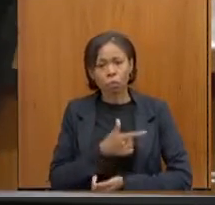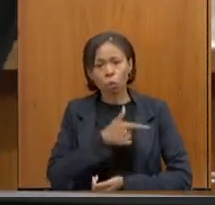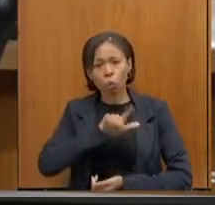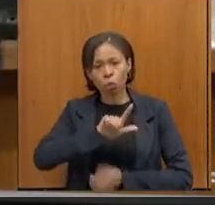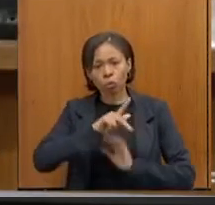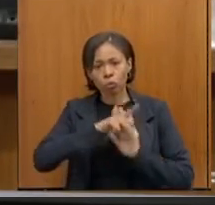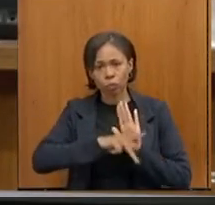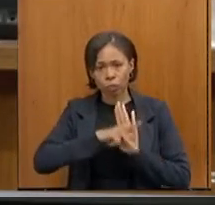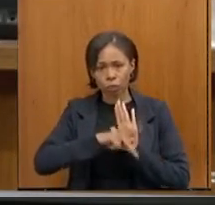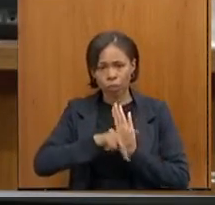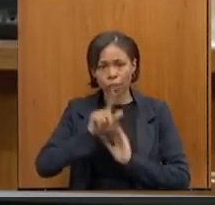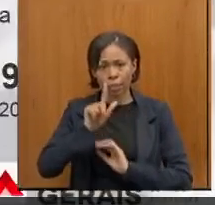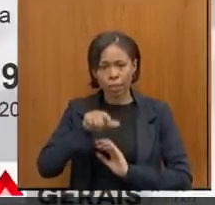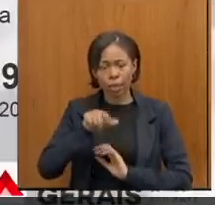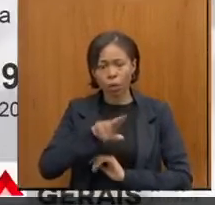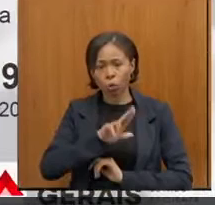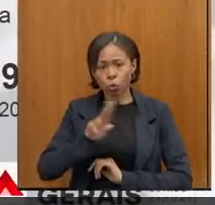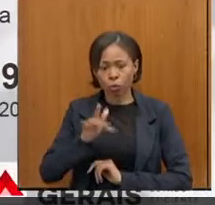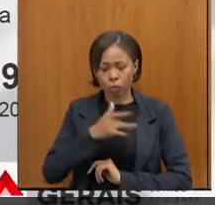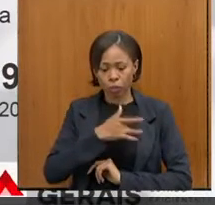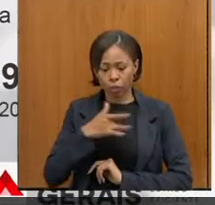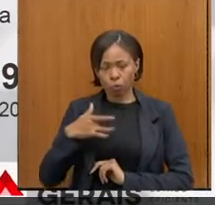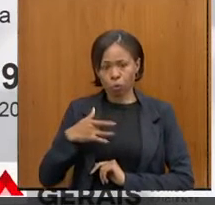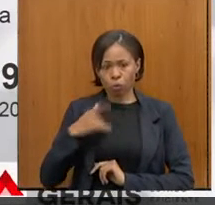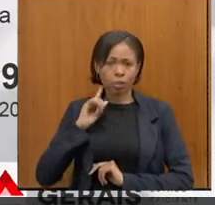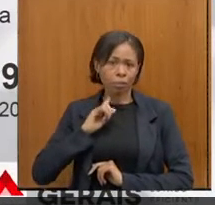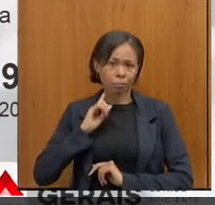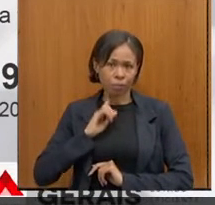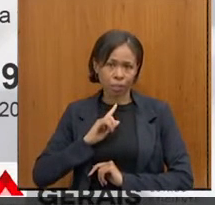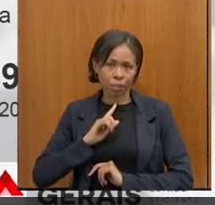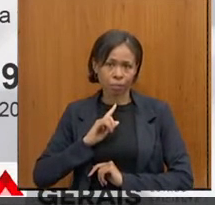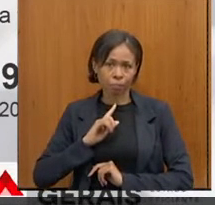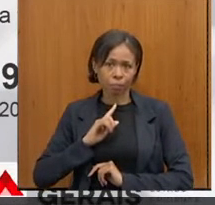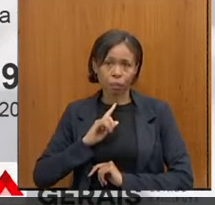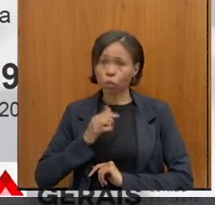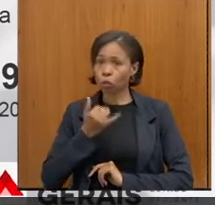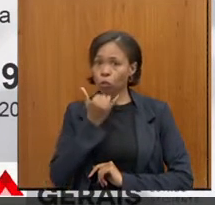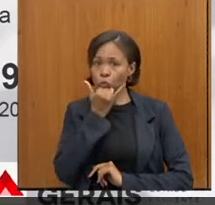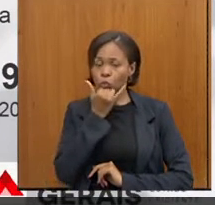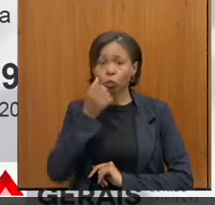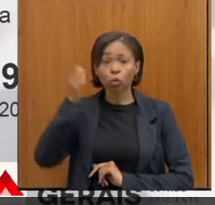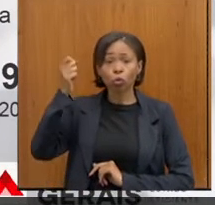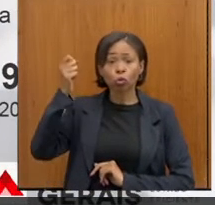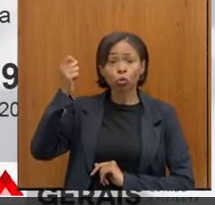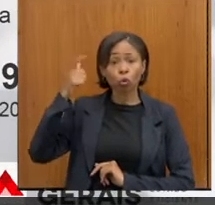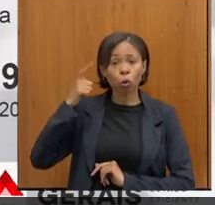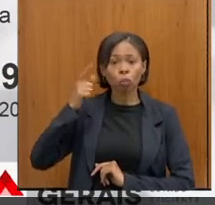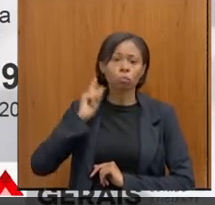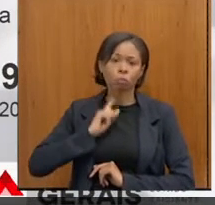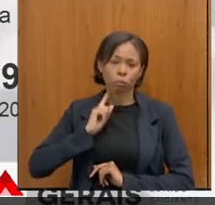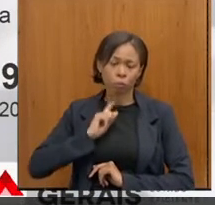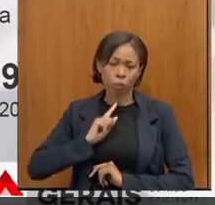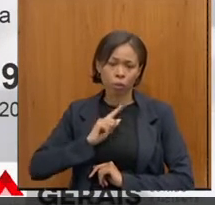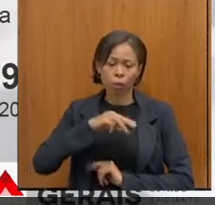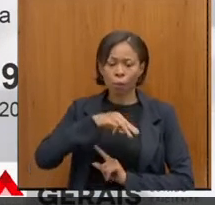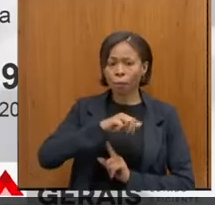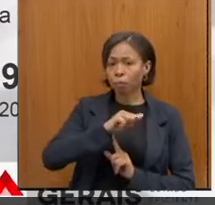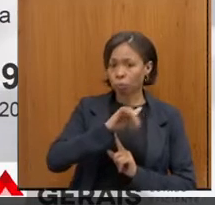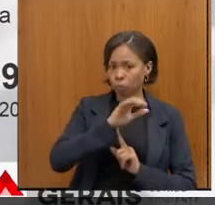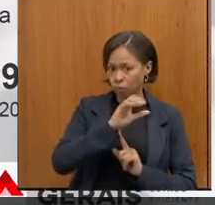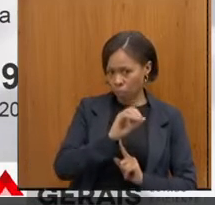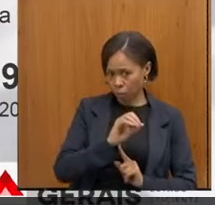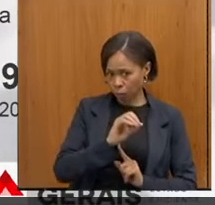estratégico que é o sol de Minas nós temos aí em Maio de dois mil e 21 em Minas se torna o maior